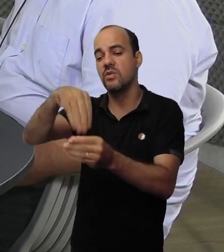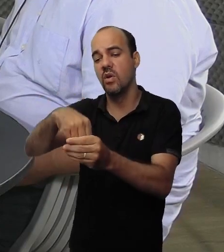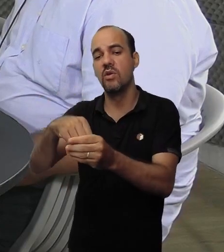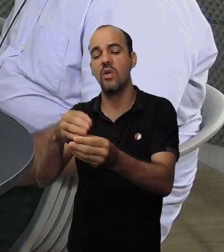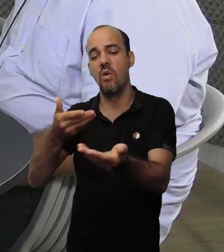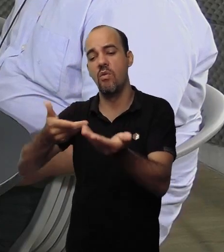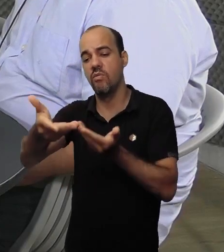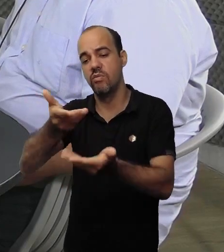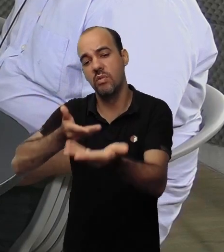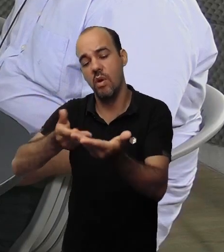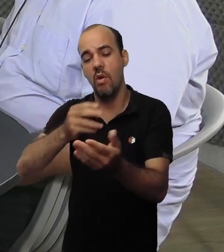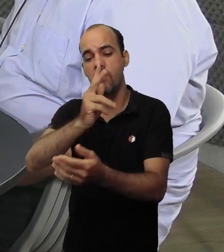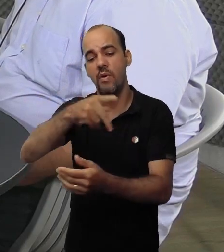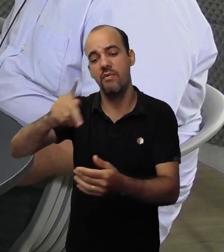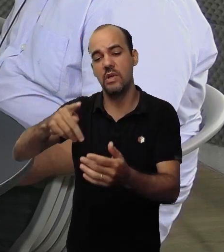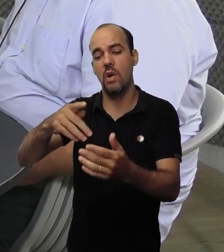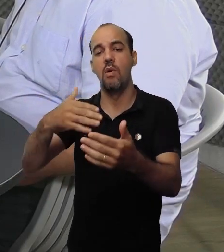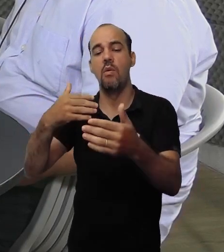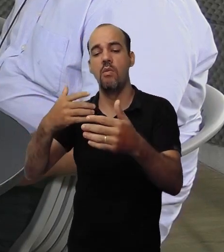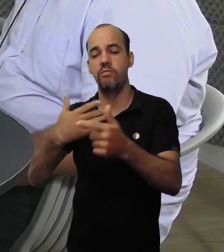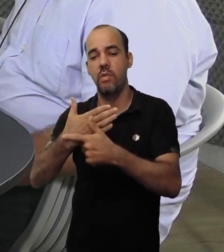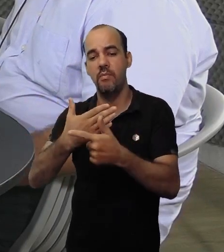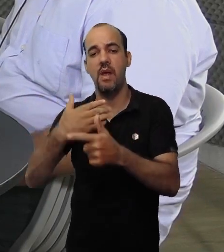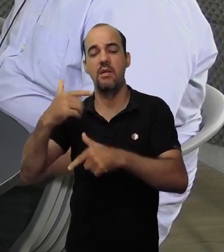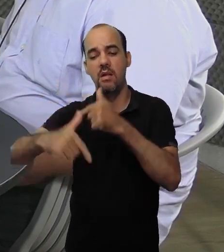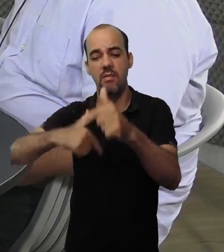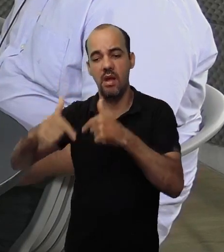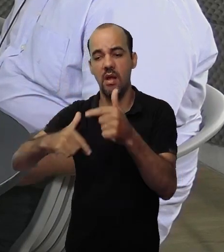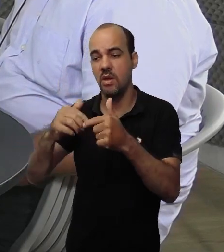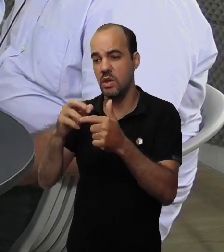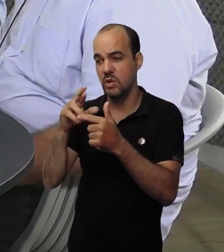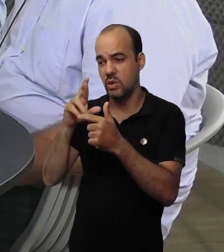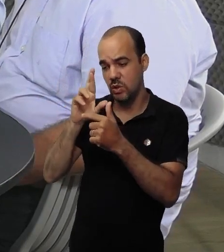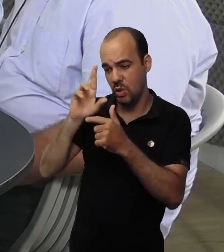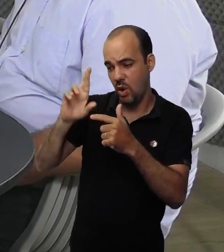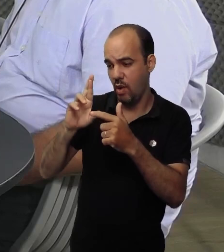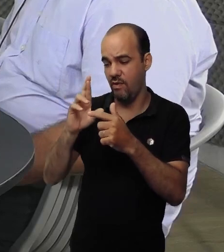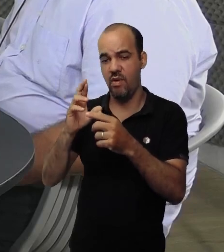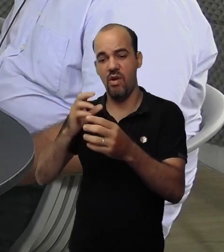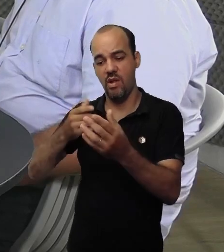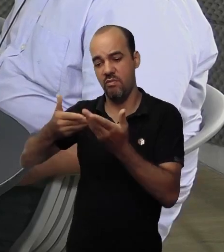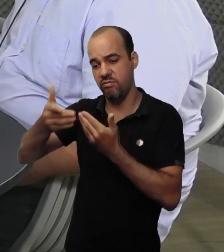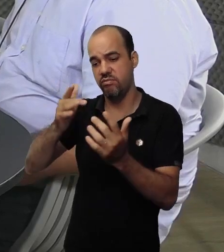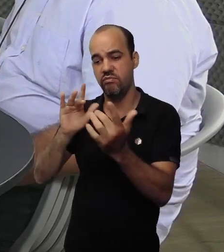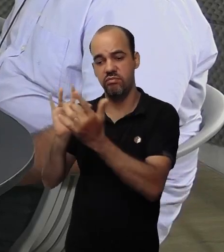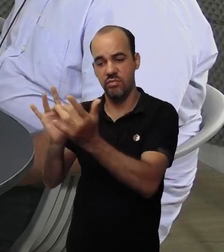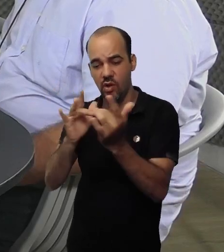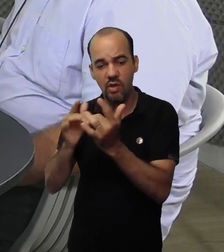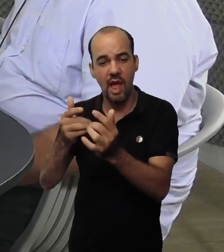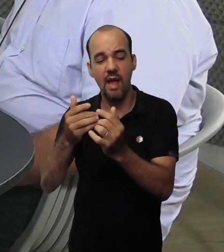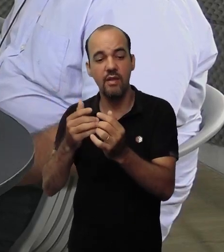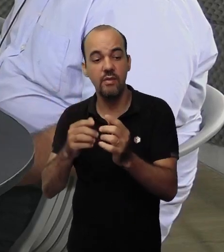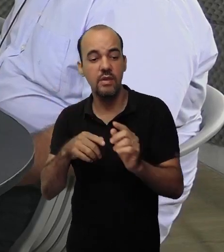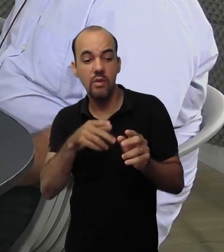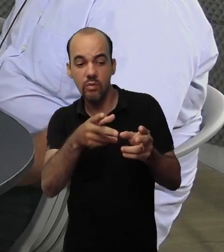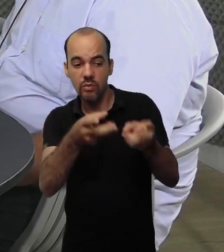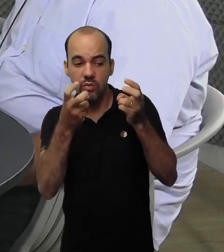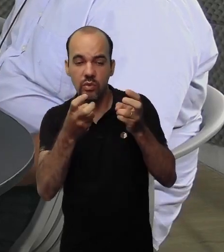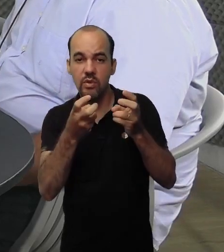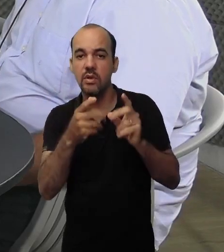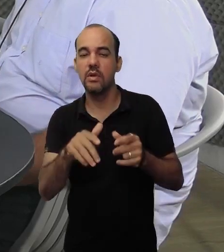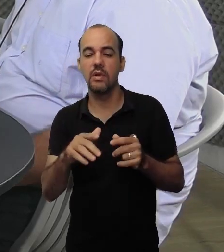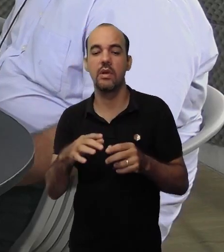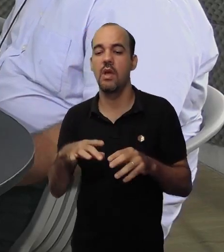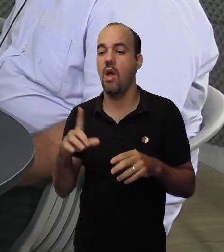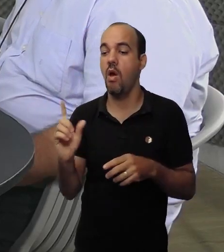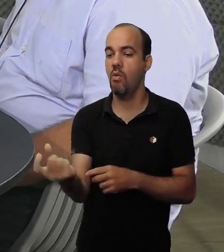junto aos professores, fazer com que os outros professores percebam que um professor está fazendo a diferença. Como é que fica para